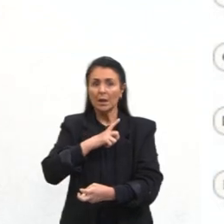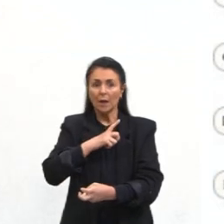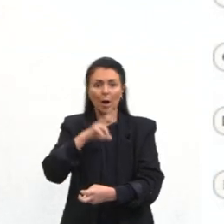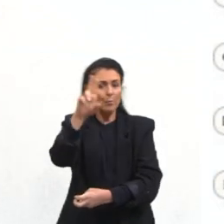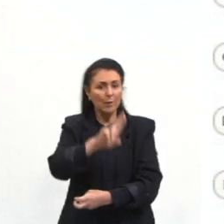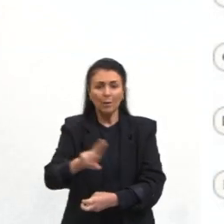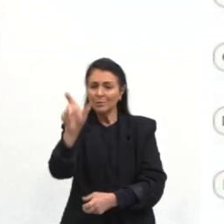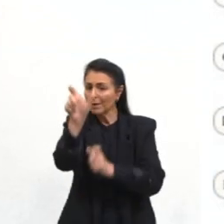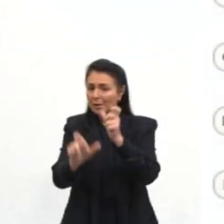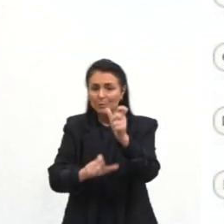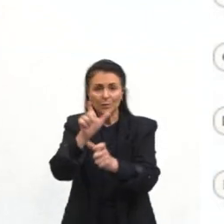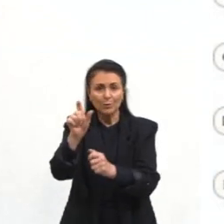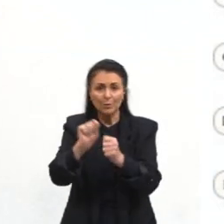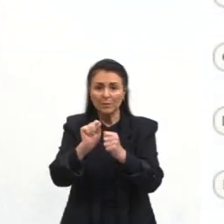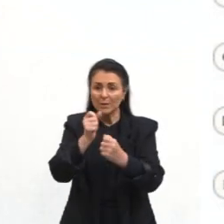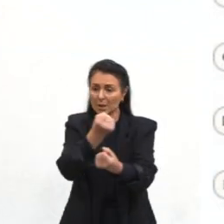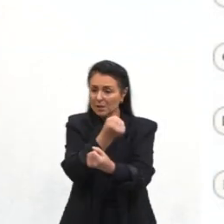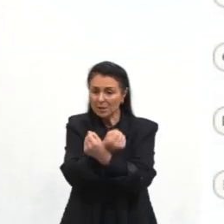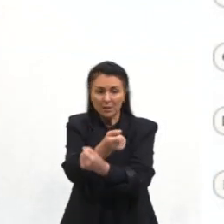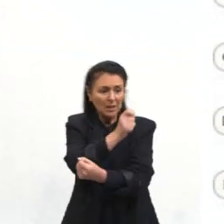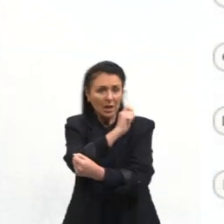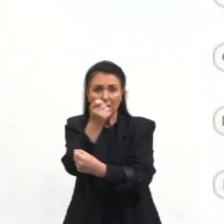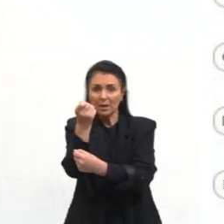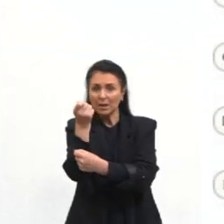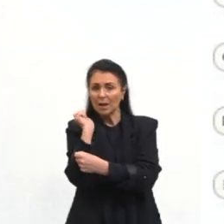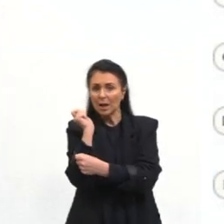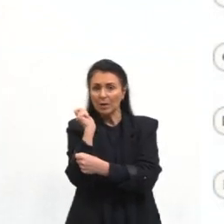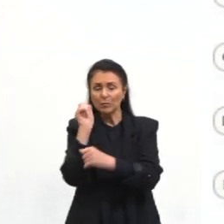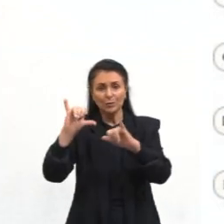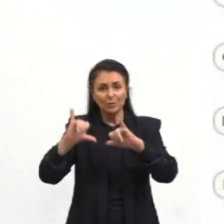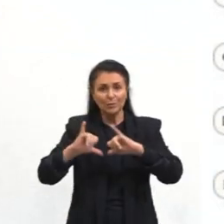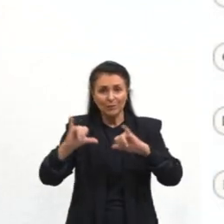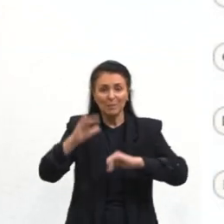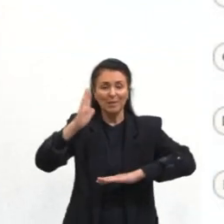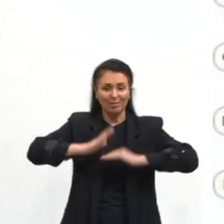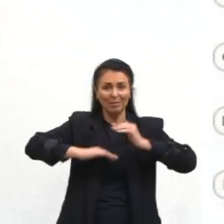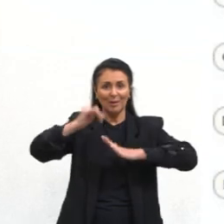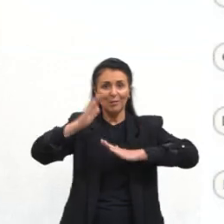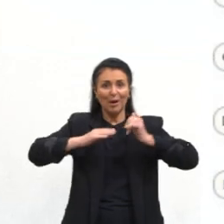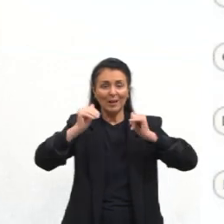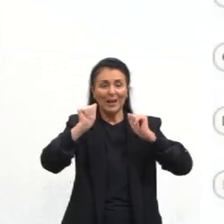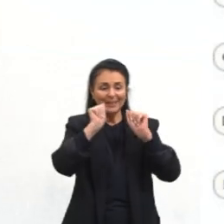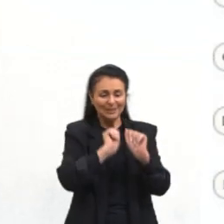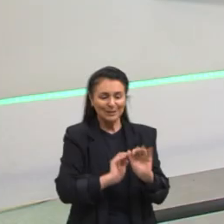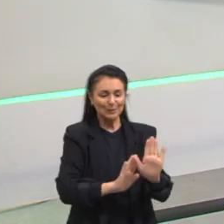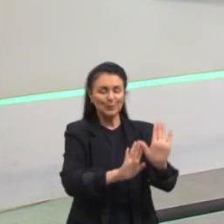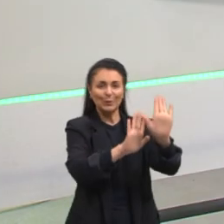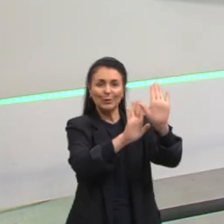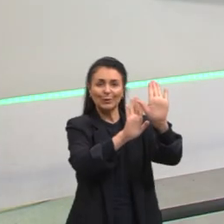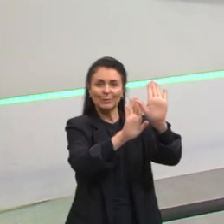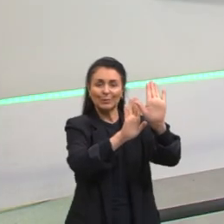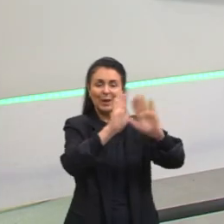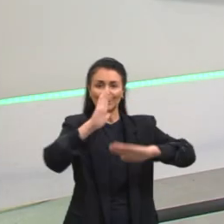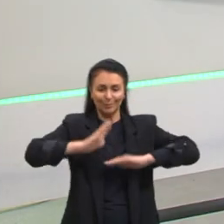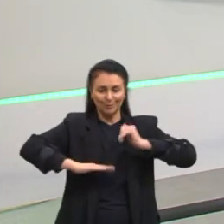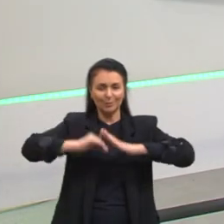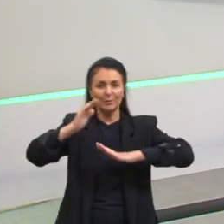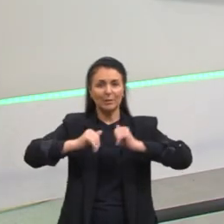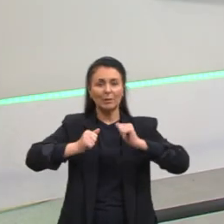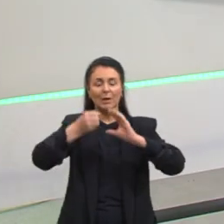escravizar grandes continentes populacionais que trabalhavam nesse monumentos a é essa mano essa